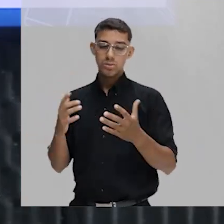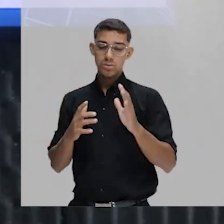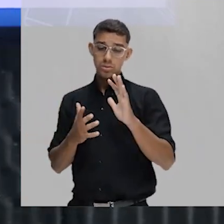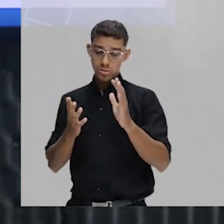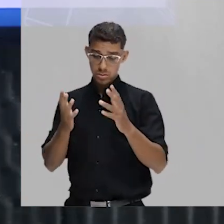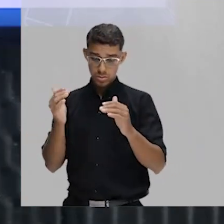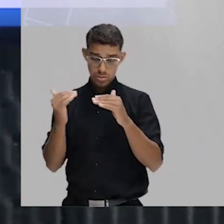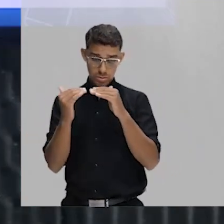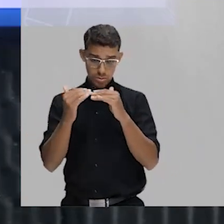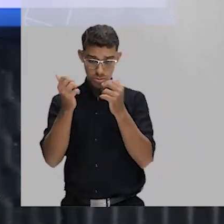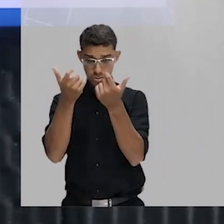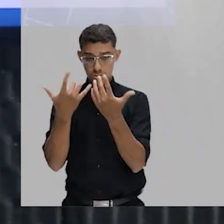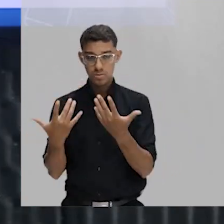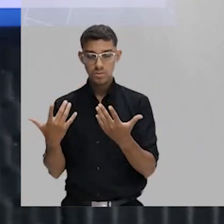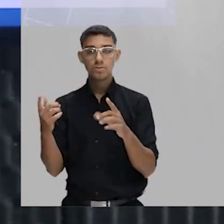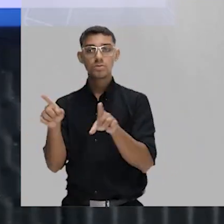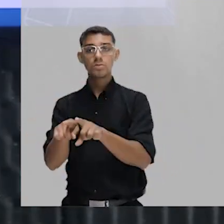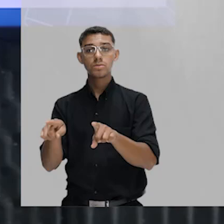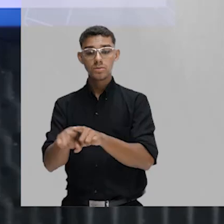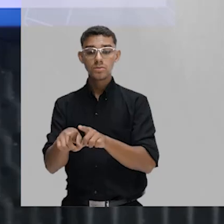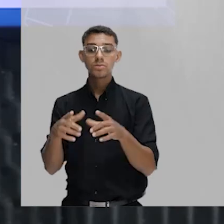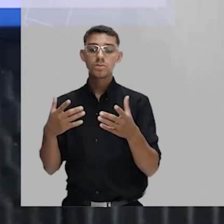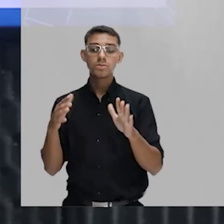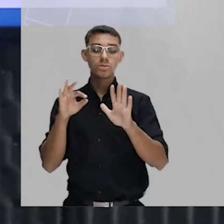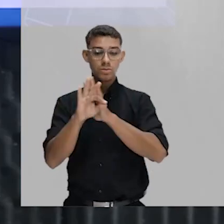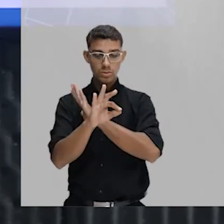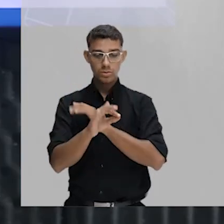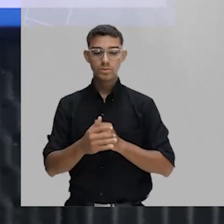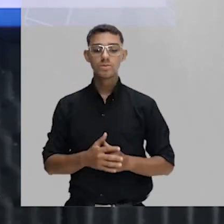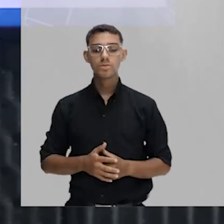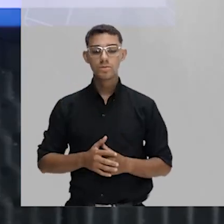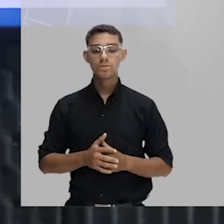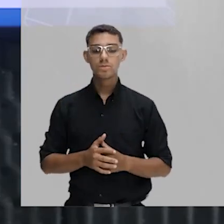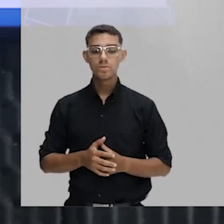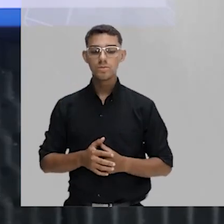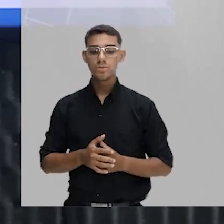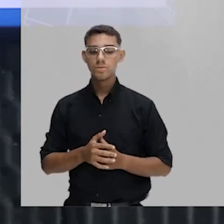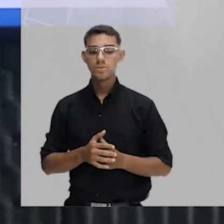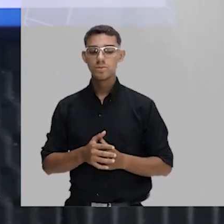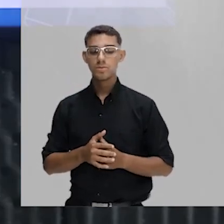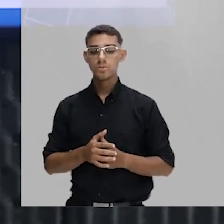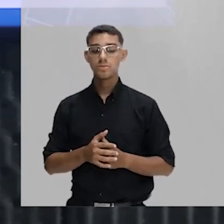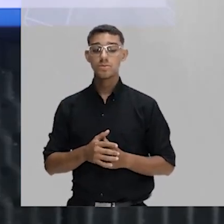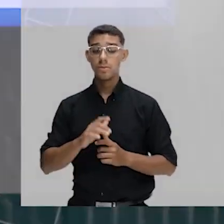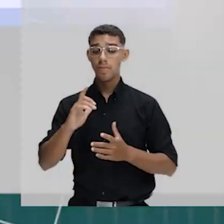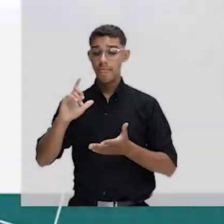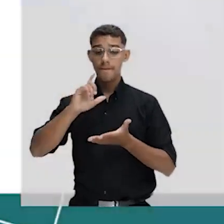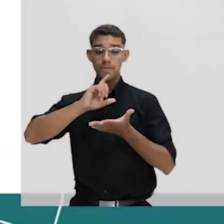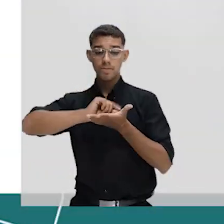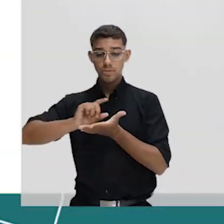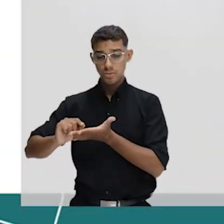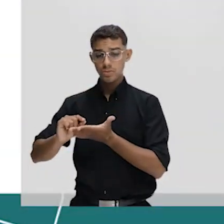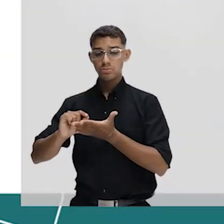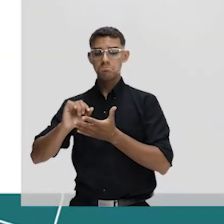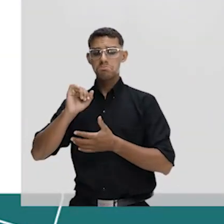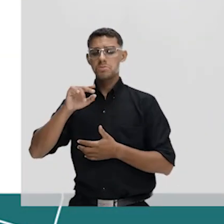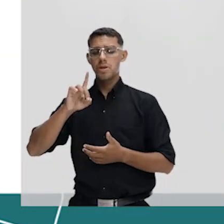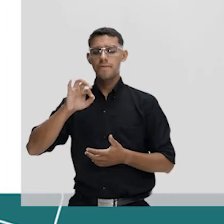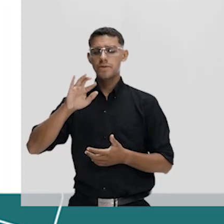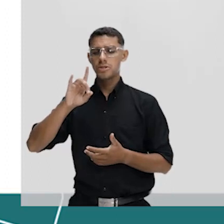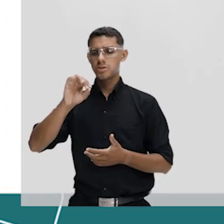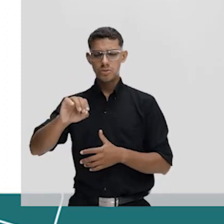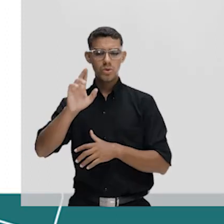mais no caso para definir a questão da coesão. O artigo indefinido é usado como recurso expressivo